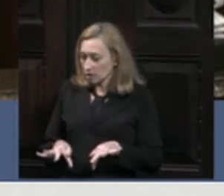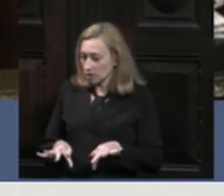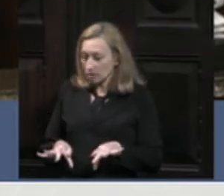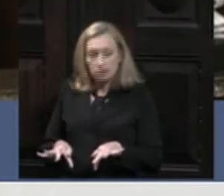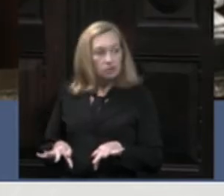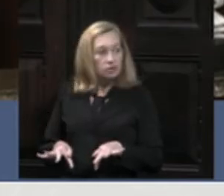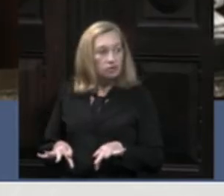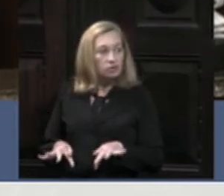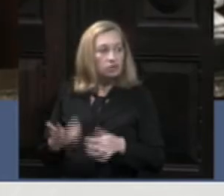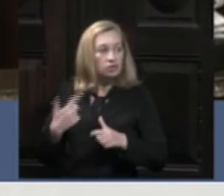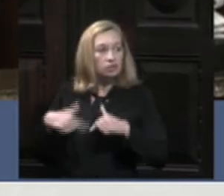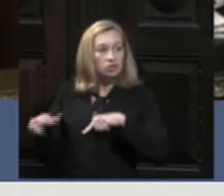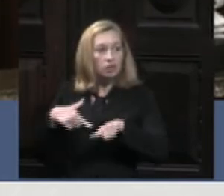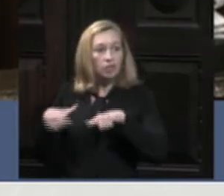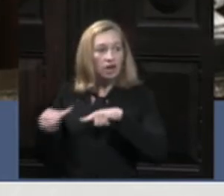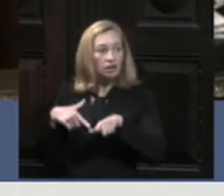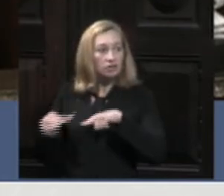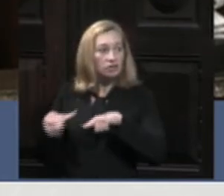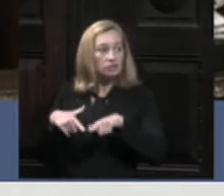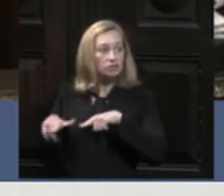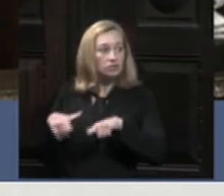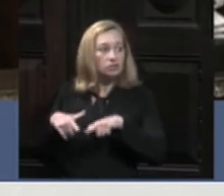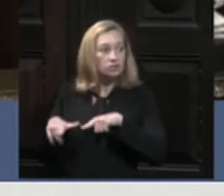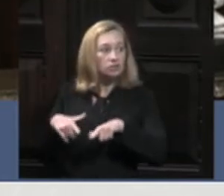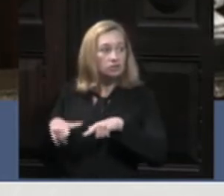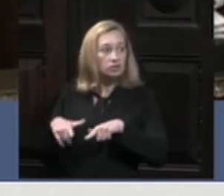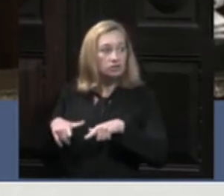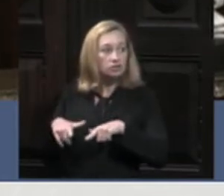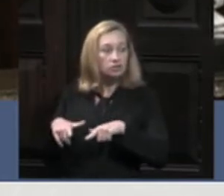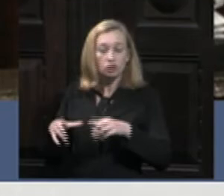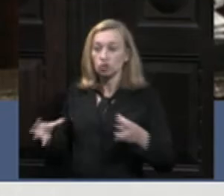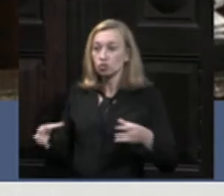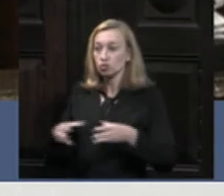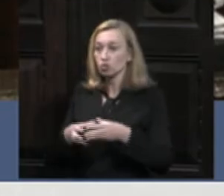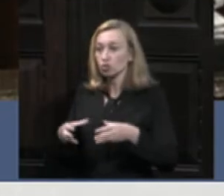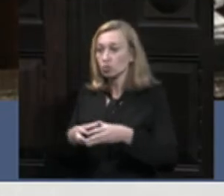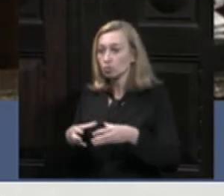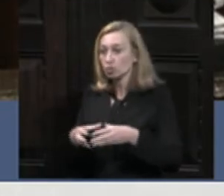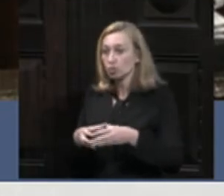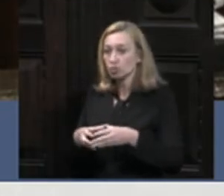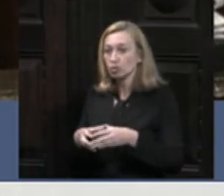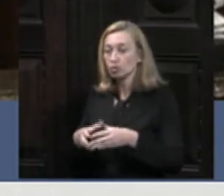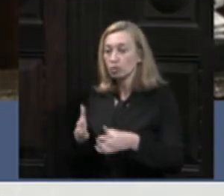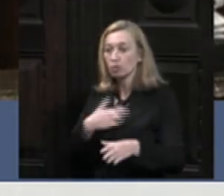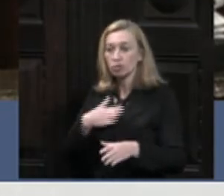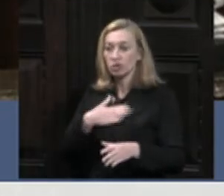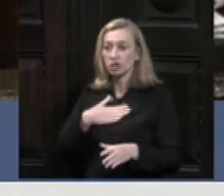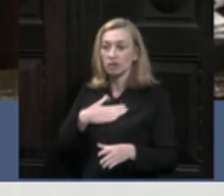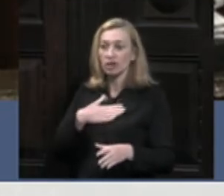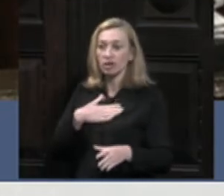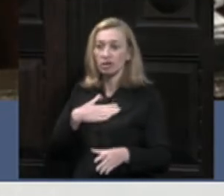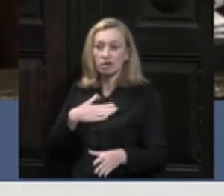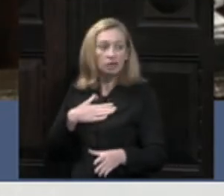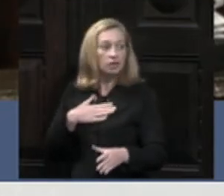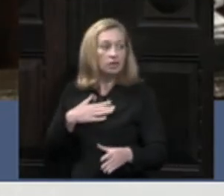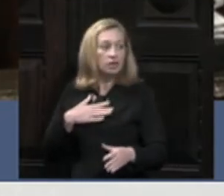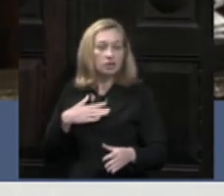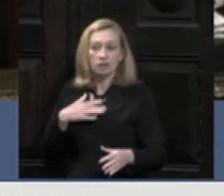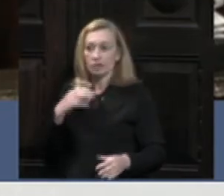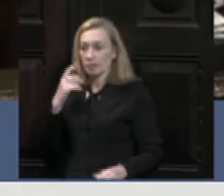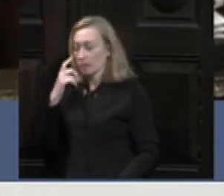os trabalhos de uma comissão por mim presidida,